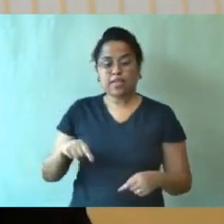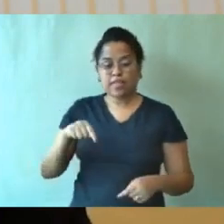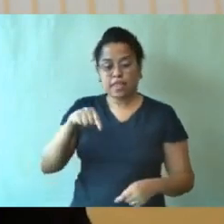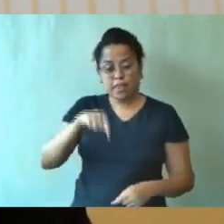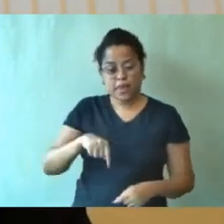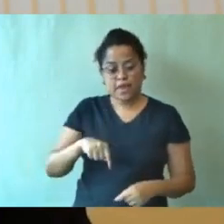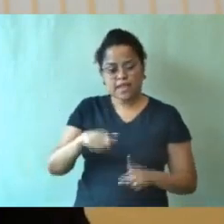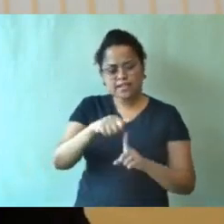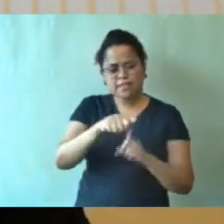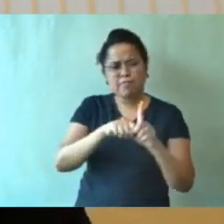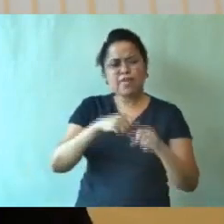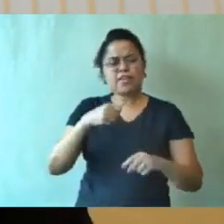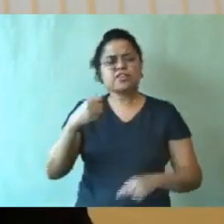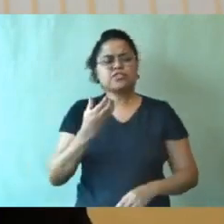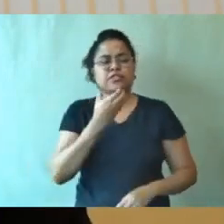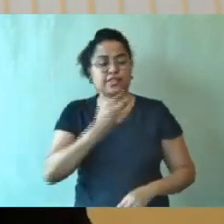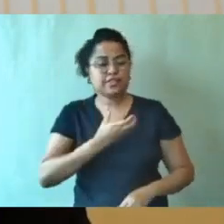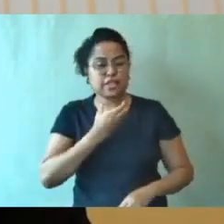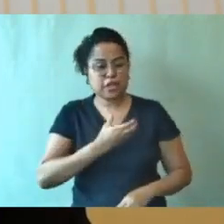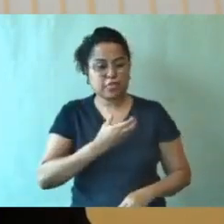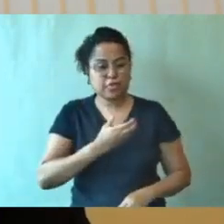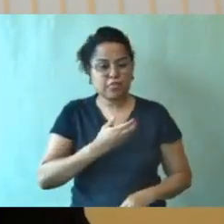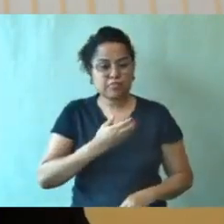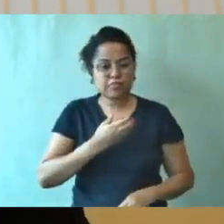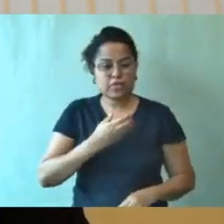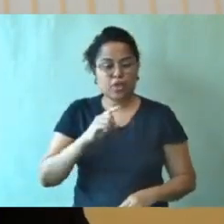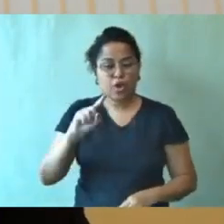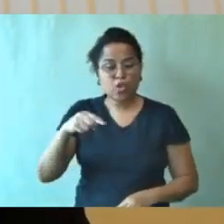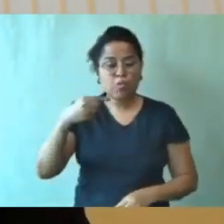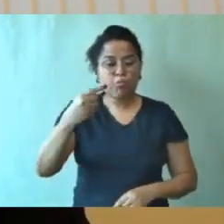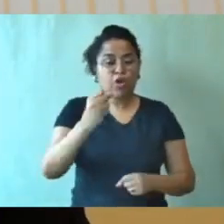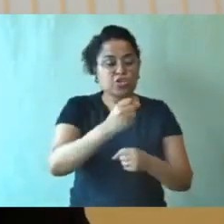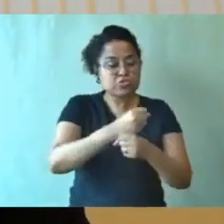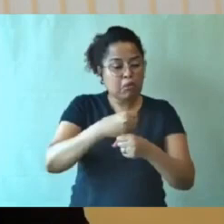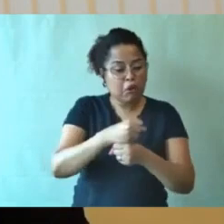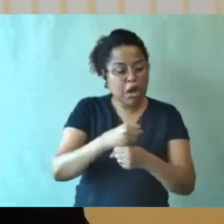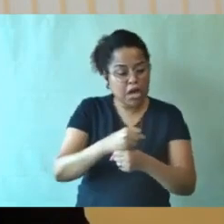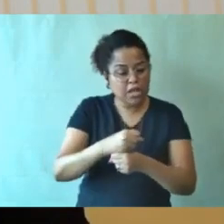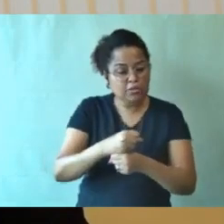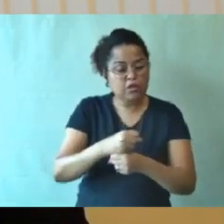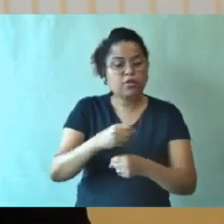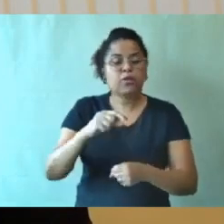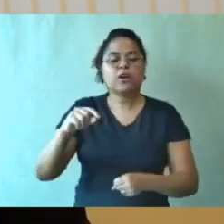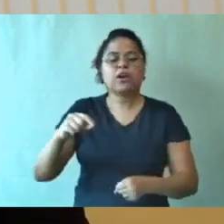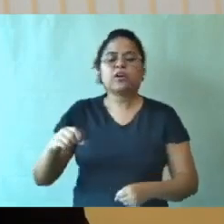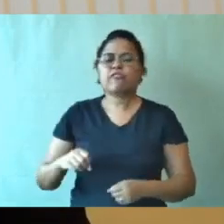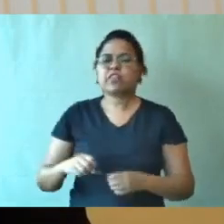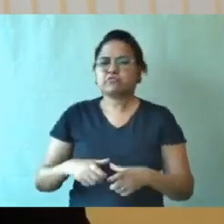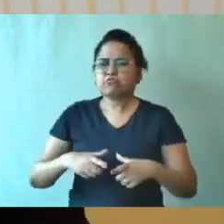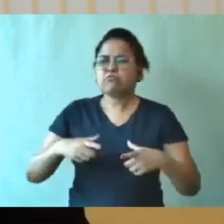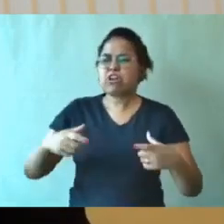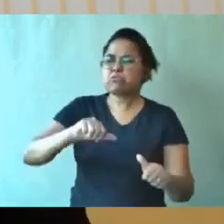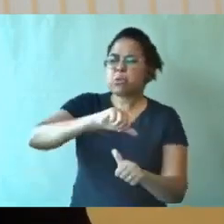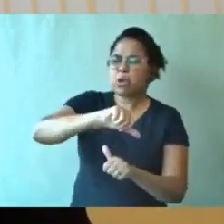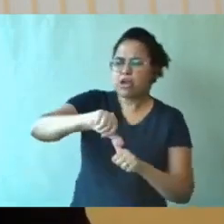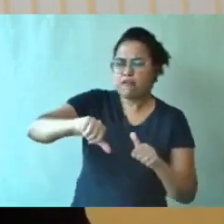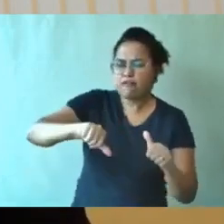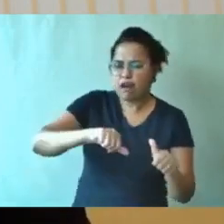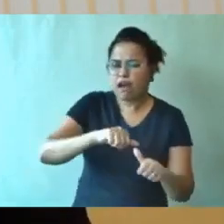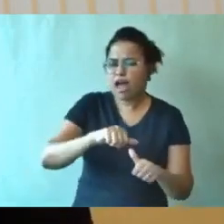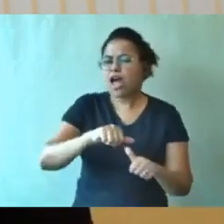que em 2024 ele vai trocar mais uma quantidade grande de veículos por veículos novos, tá certo? Então,